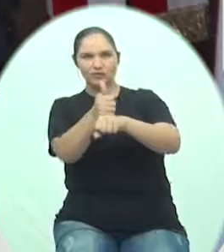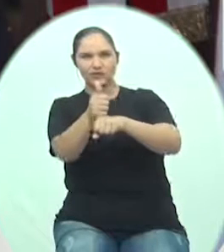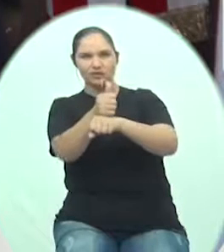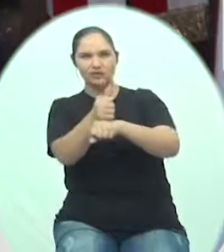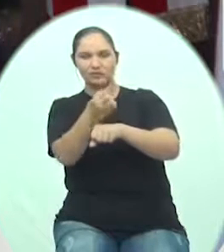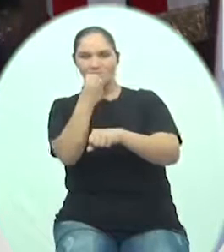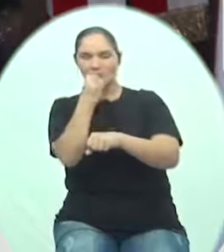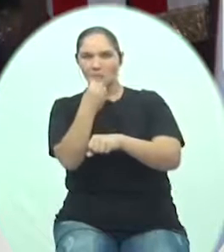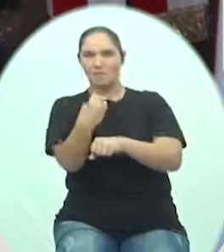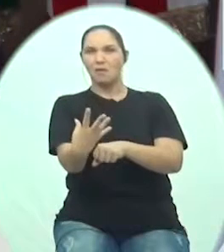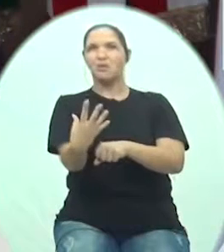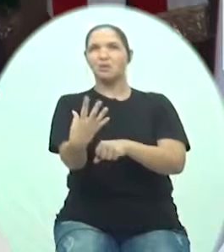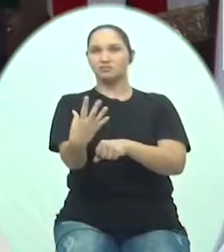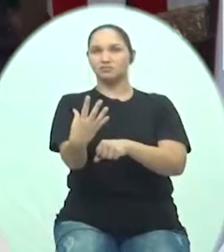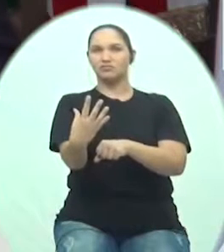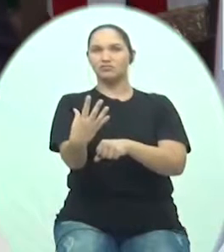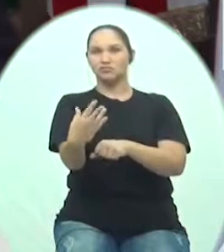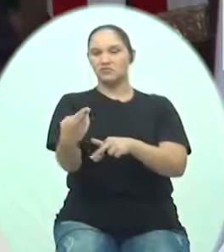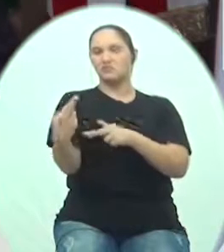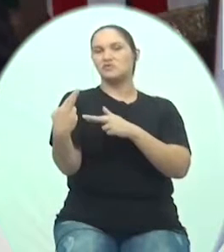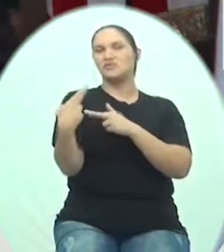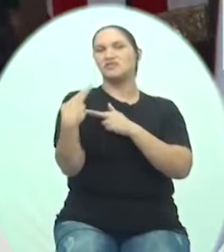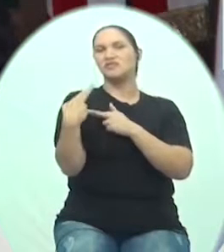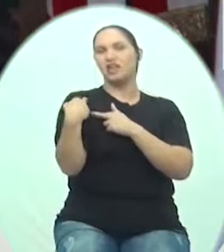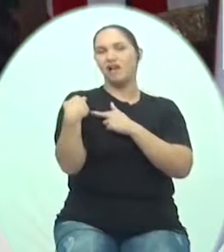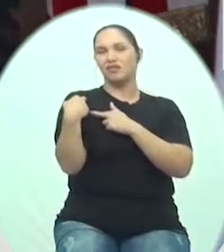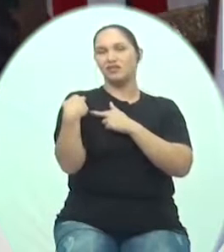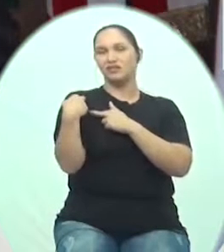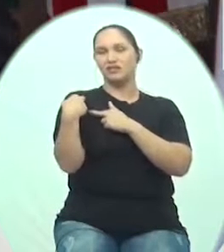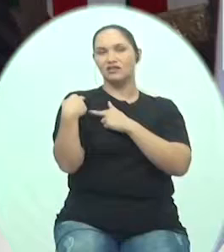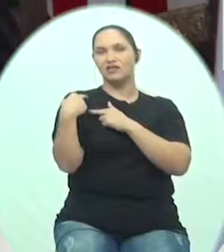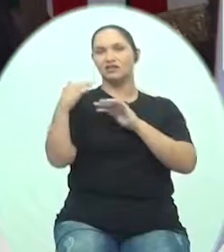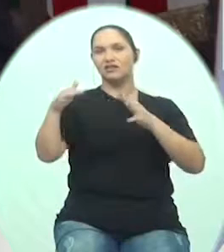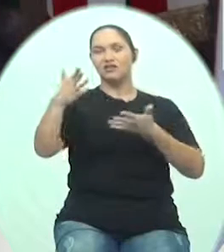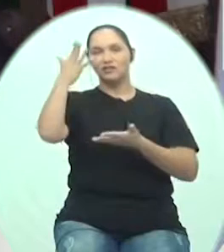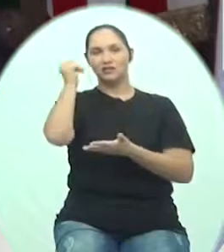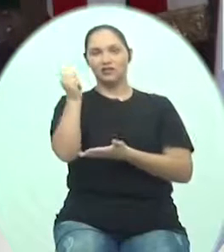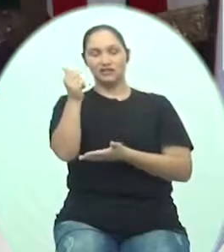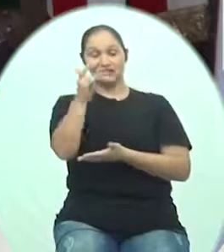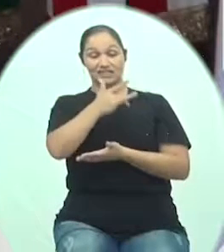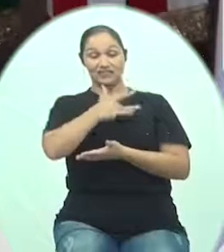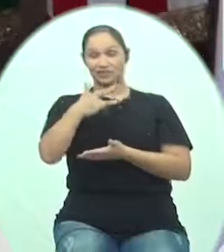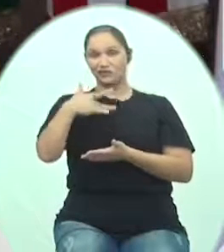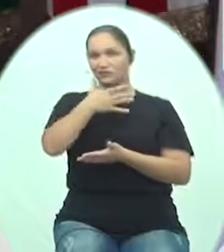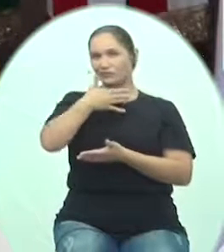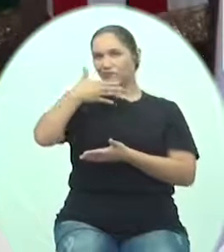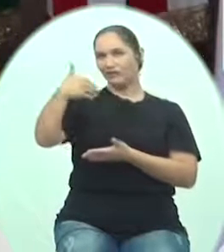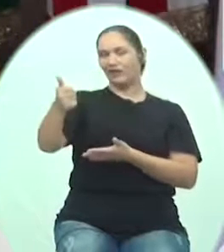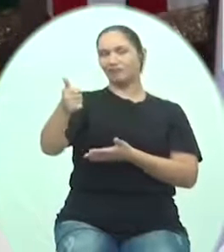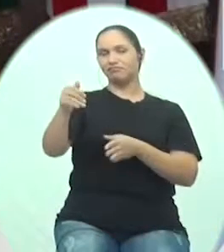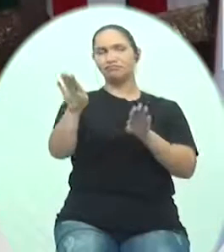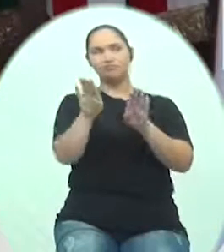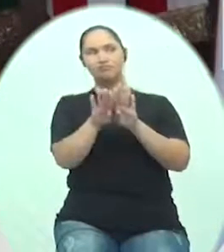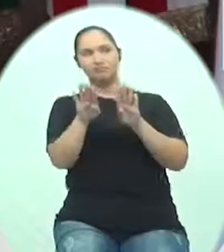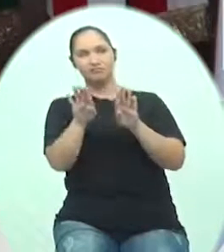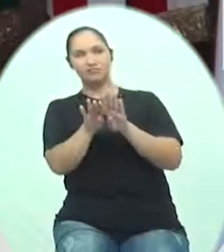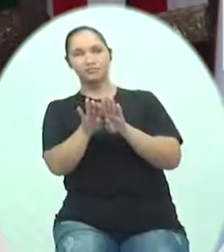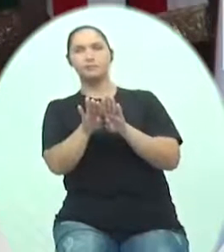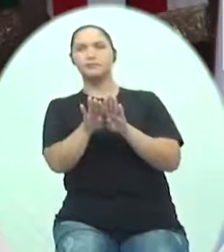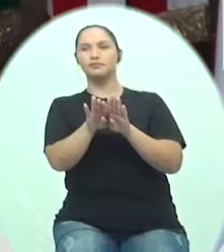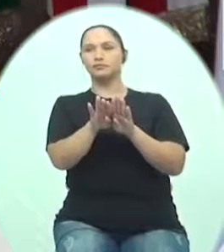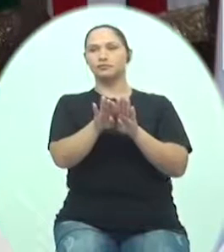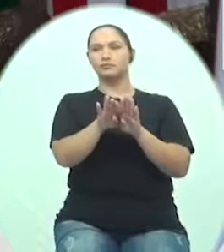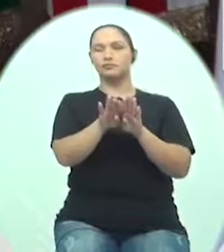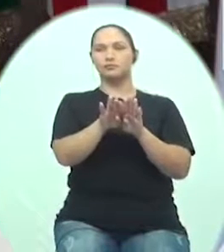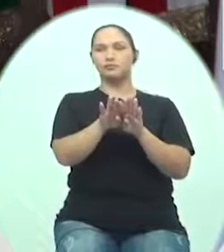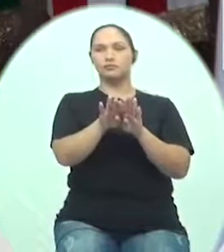município tem vai melhorar e muito a nossa saúde da mesma forma tive passando lá pela construção da